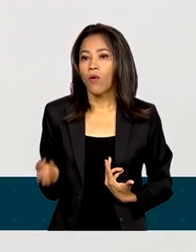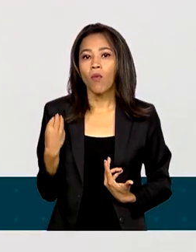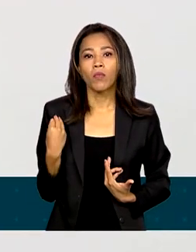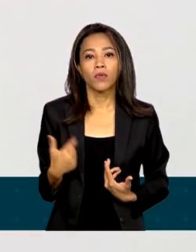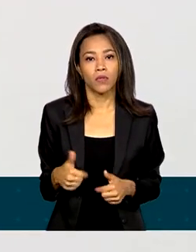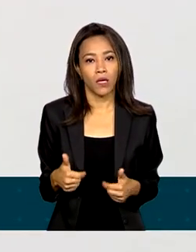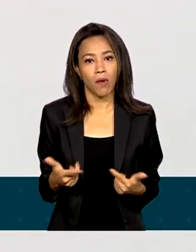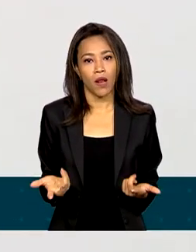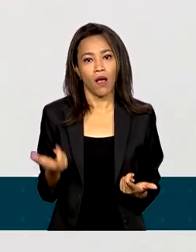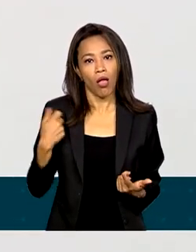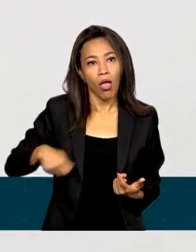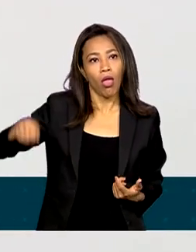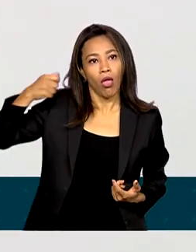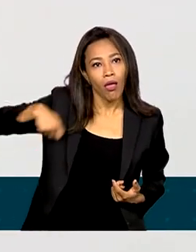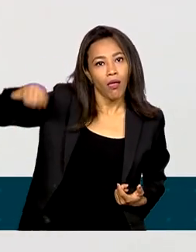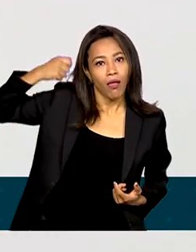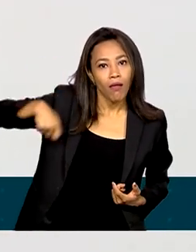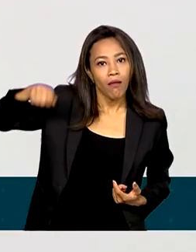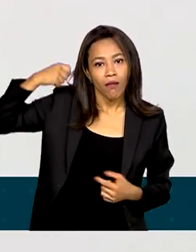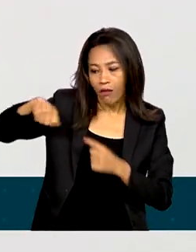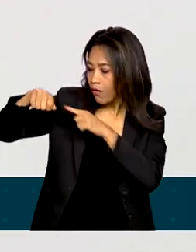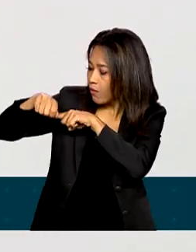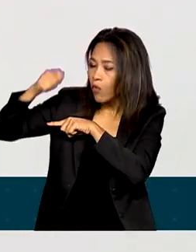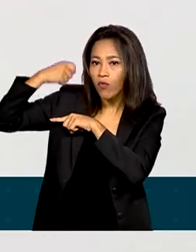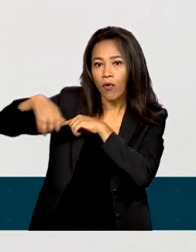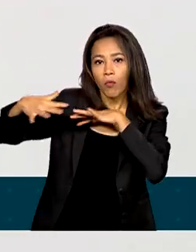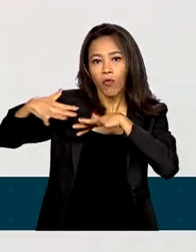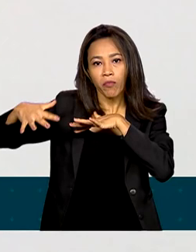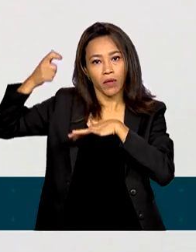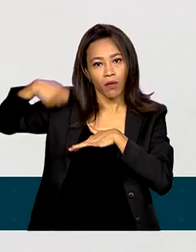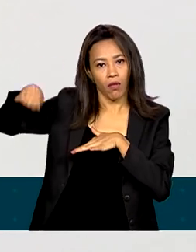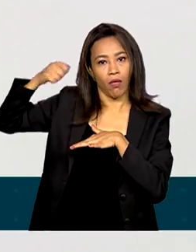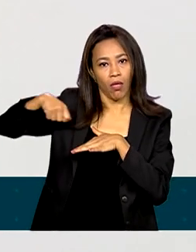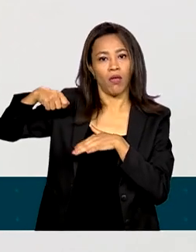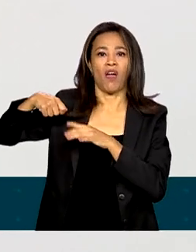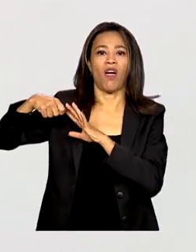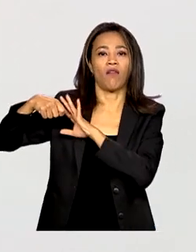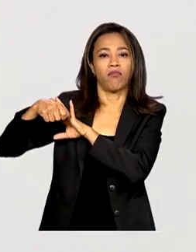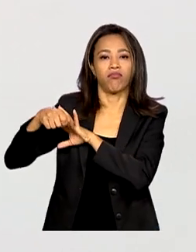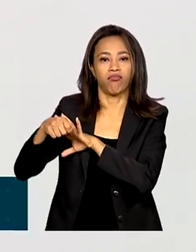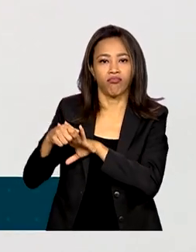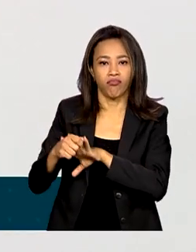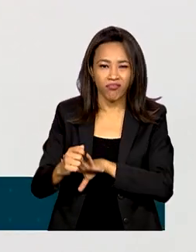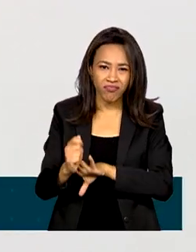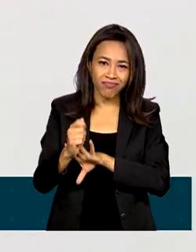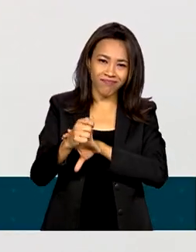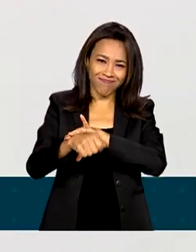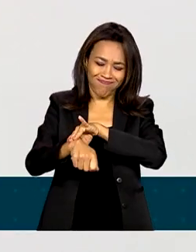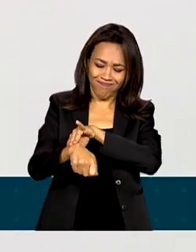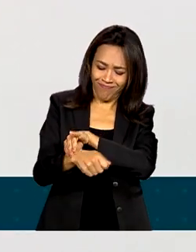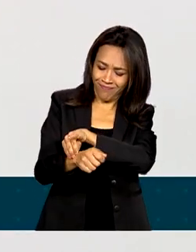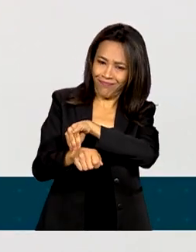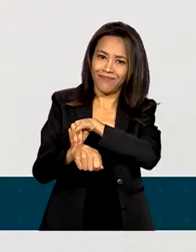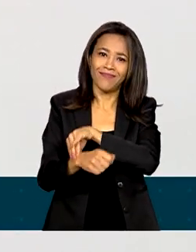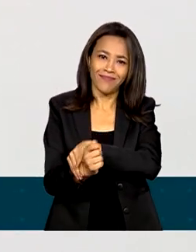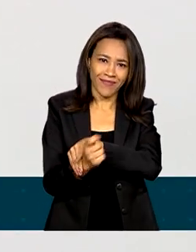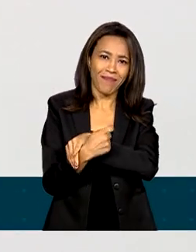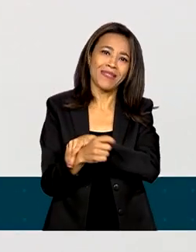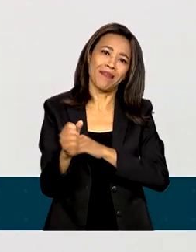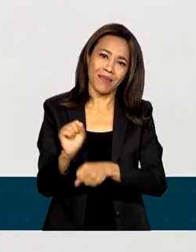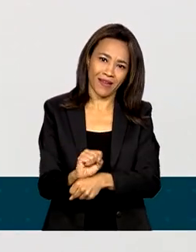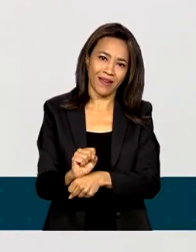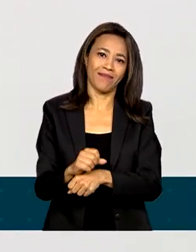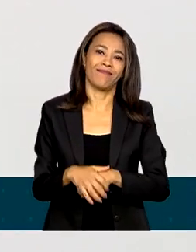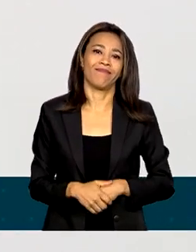é um movimento muito repetitivo. E vai chegando ao certo longo do tempo que nós vamos precisar parar.